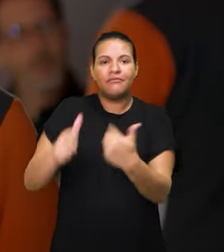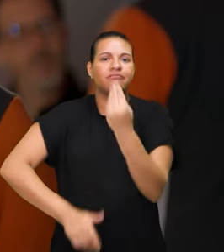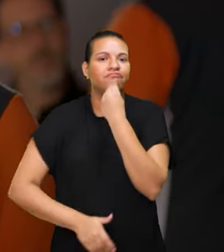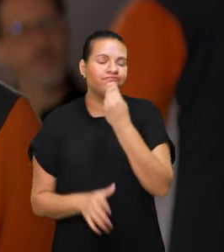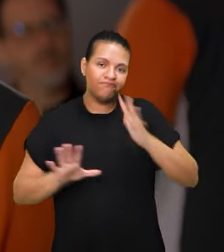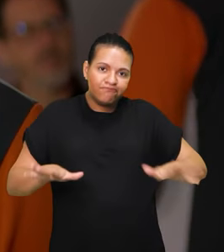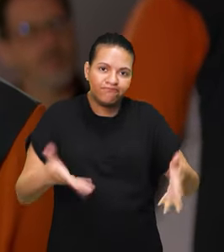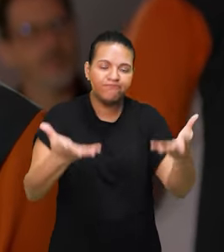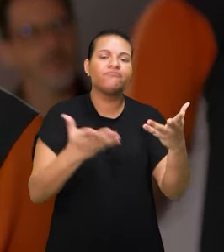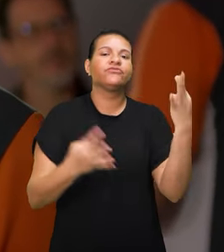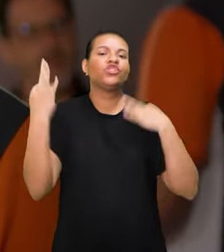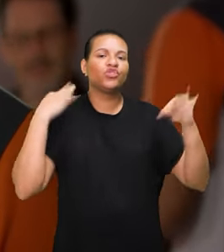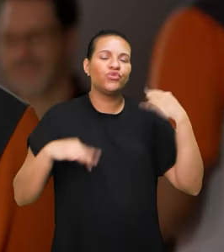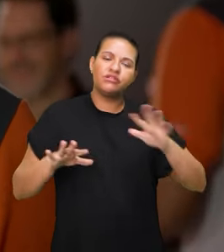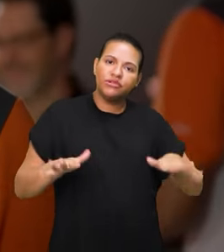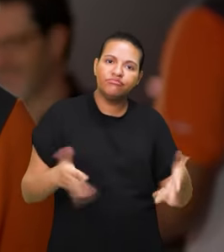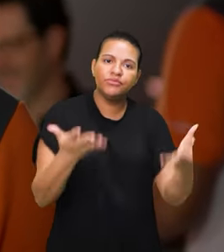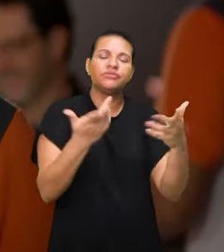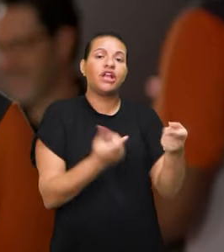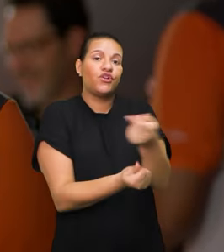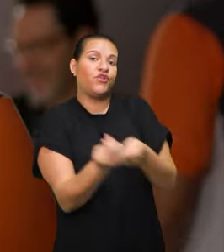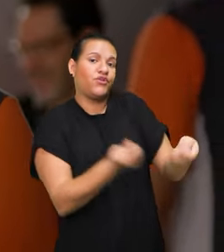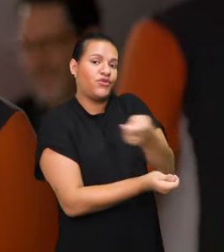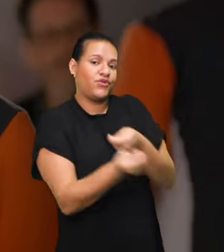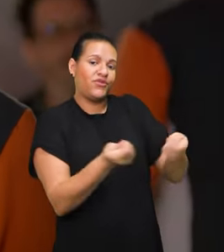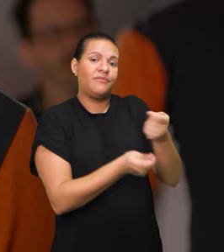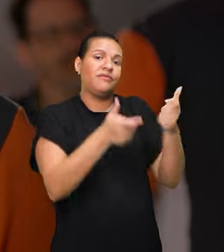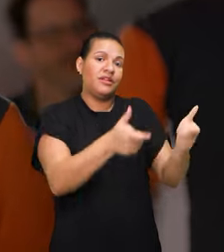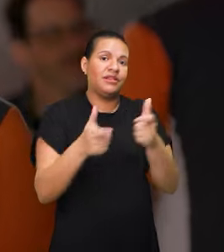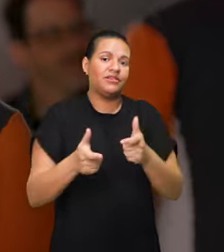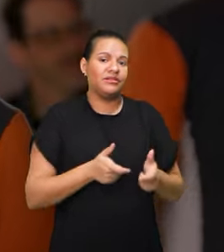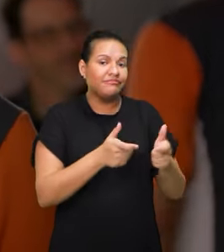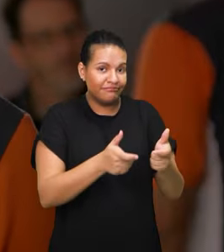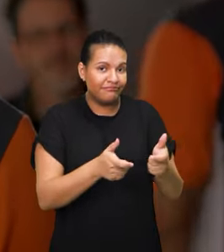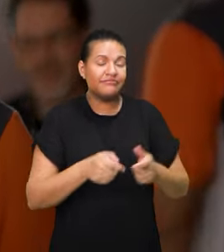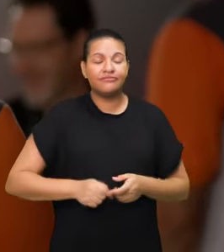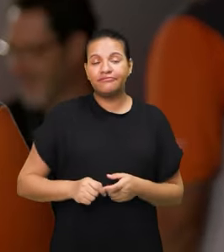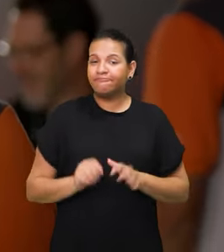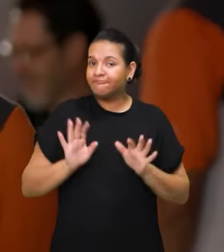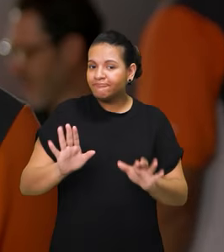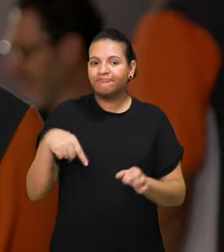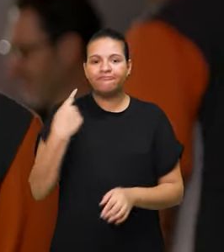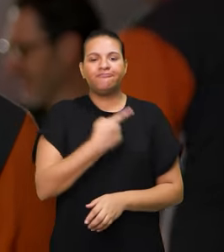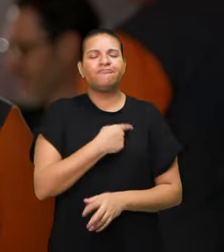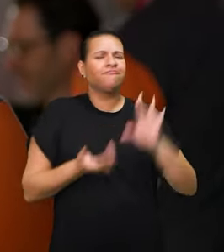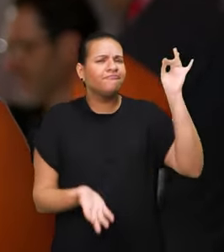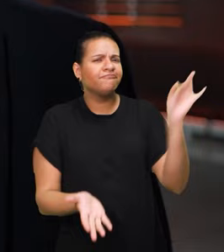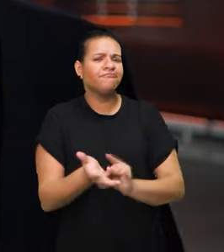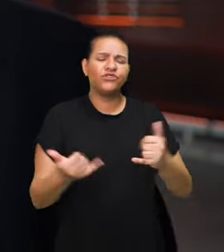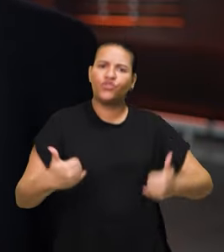emprego né de de estimular a o turismo a economia local por todas as pistas que ela ela